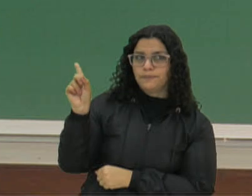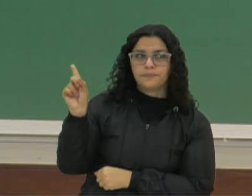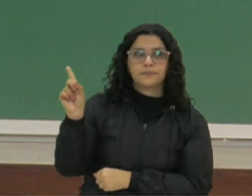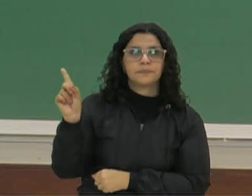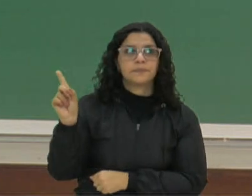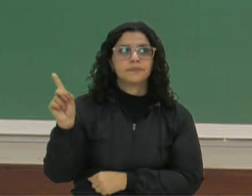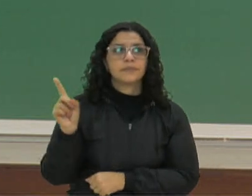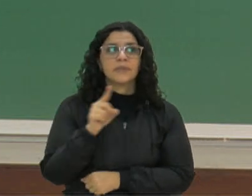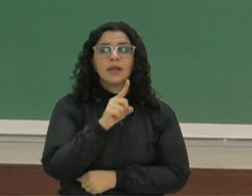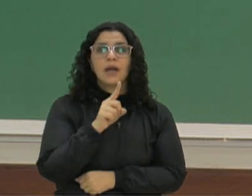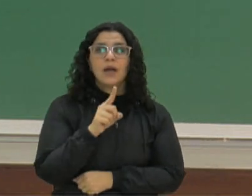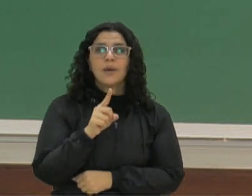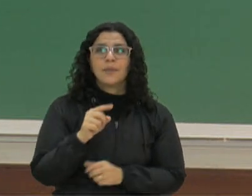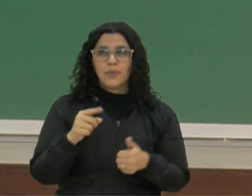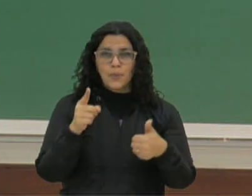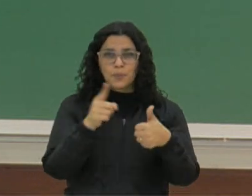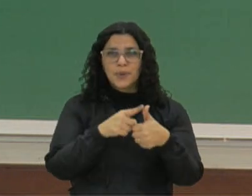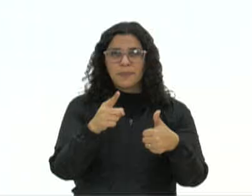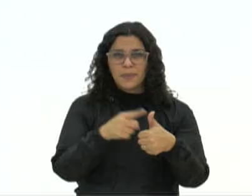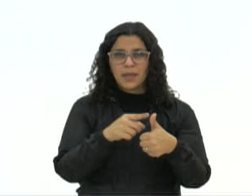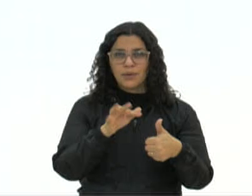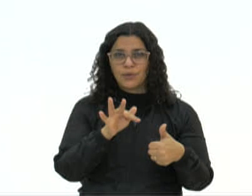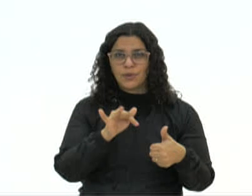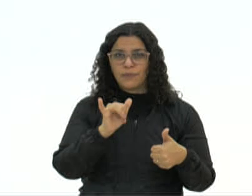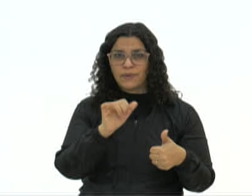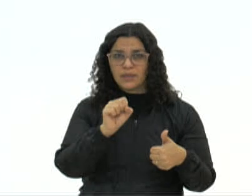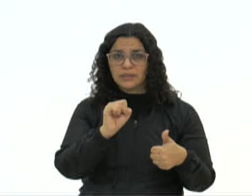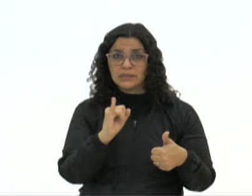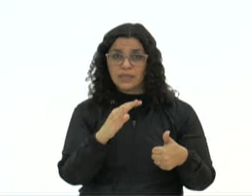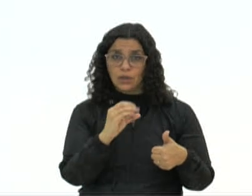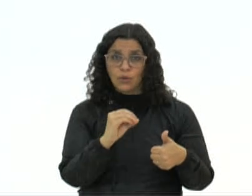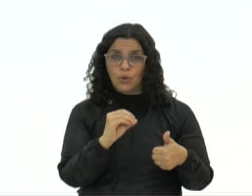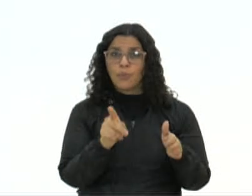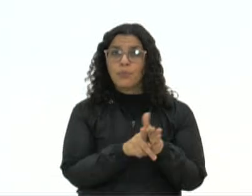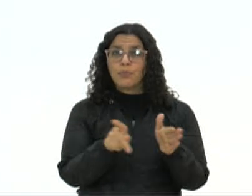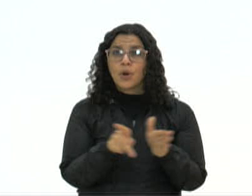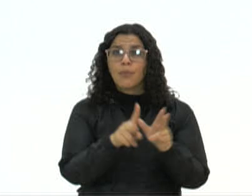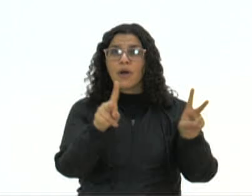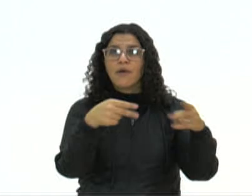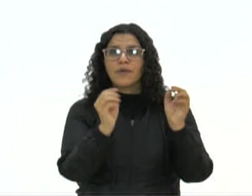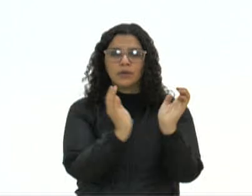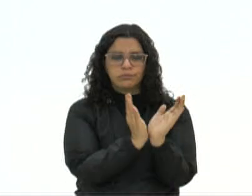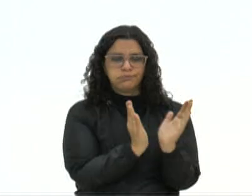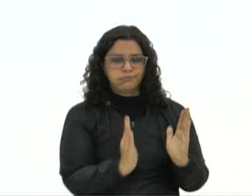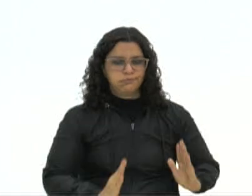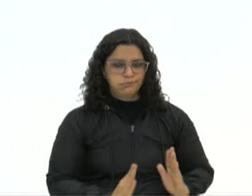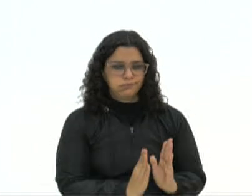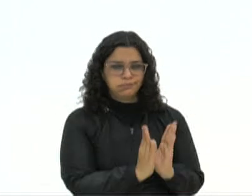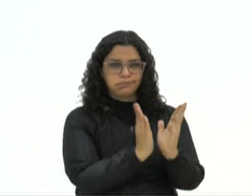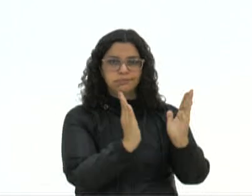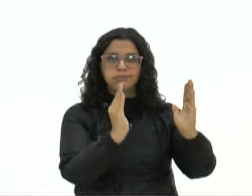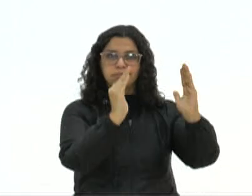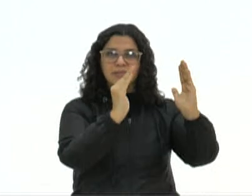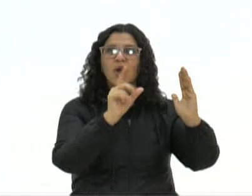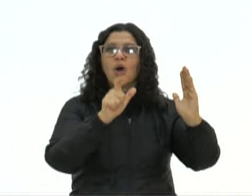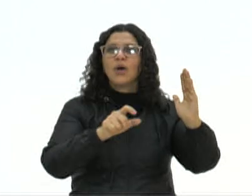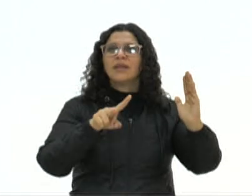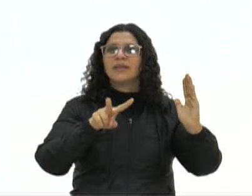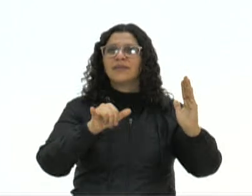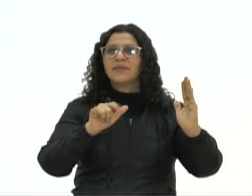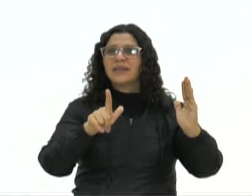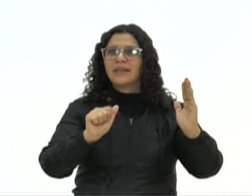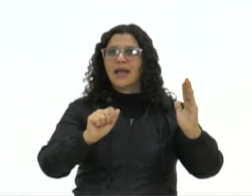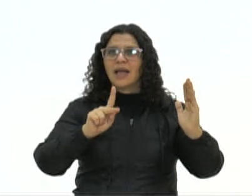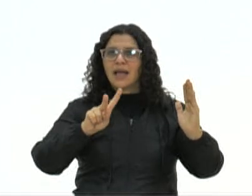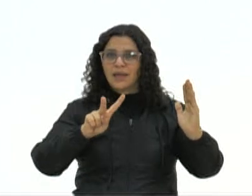aqui. Aqui um exemplo de intemperismo físico, né? Foi esculpida aqui a taça, né, no Parque Vila Velha, ali no município de Ponta Grossa.